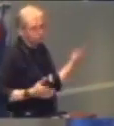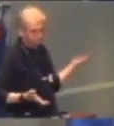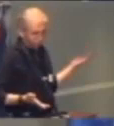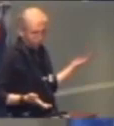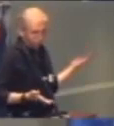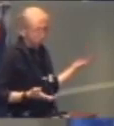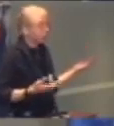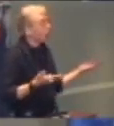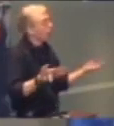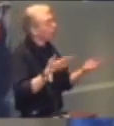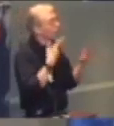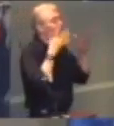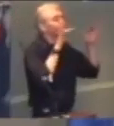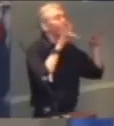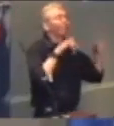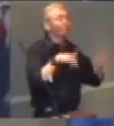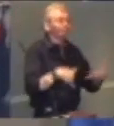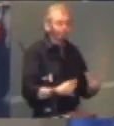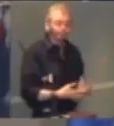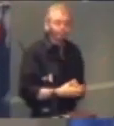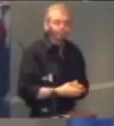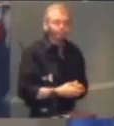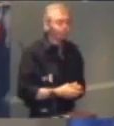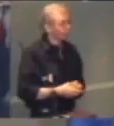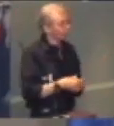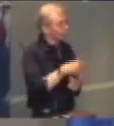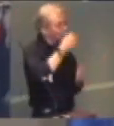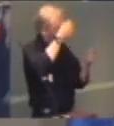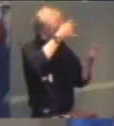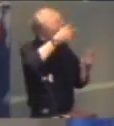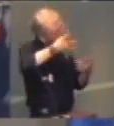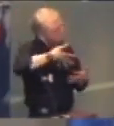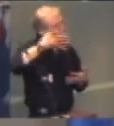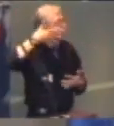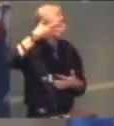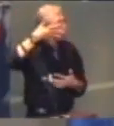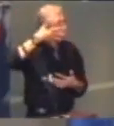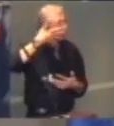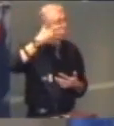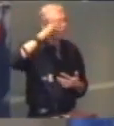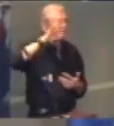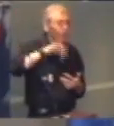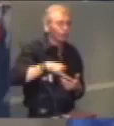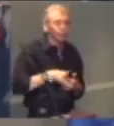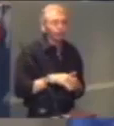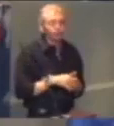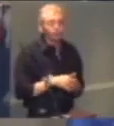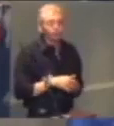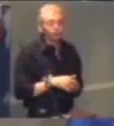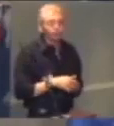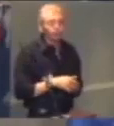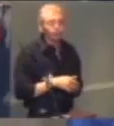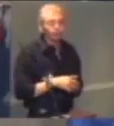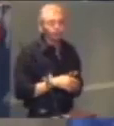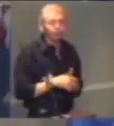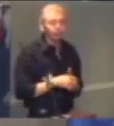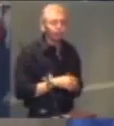para encerrar a minha palavra para que a gente possa terminar com chave de